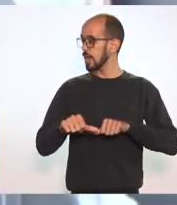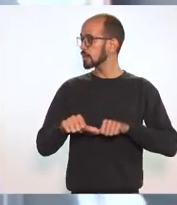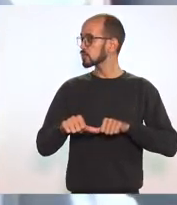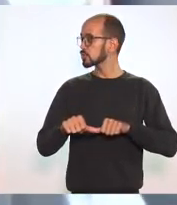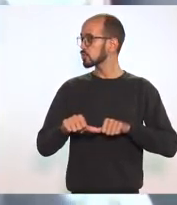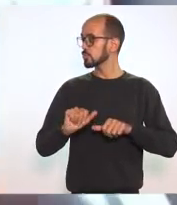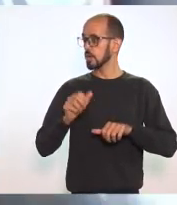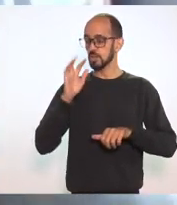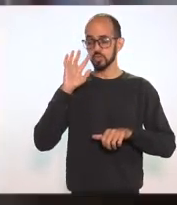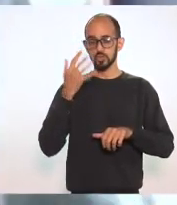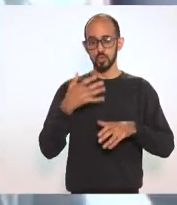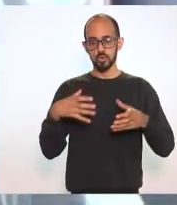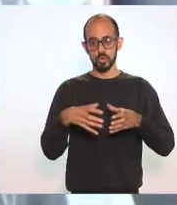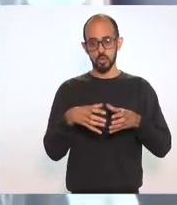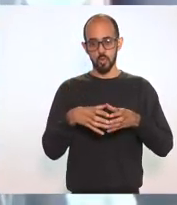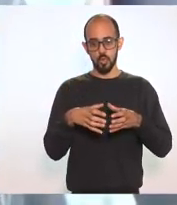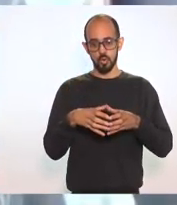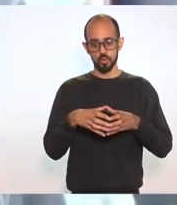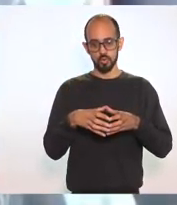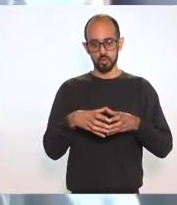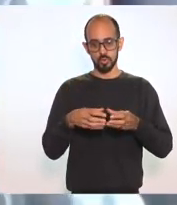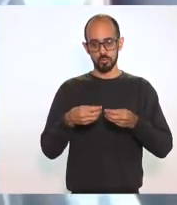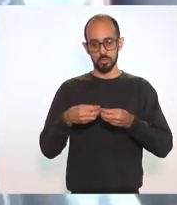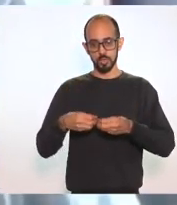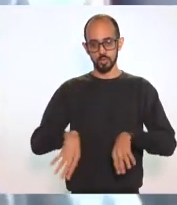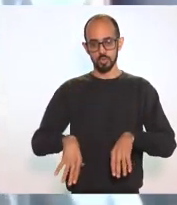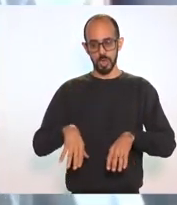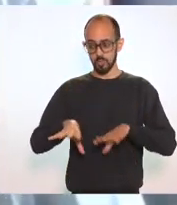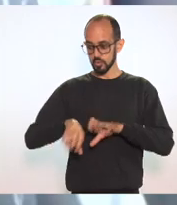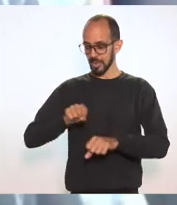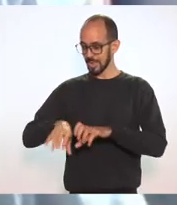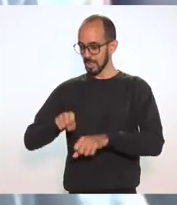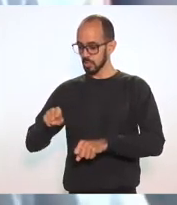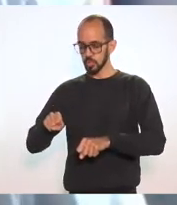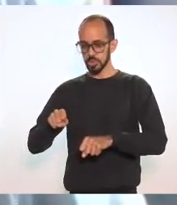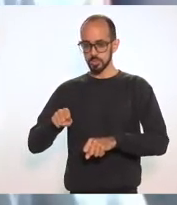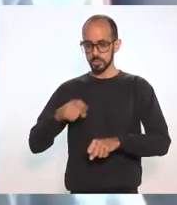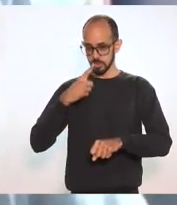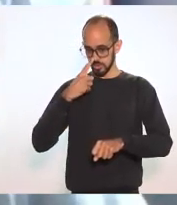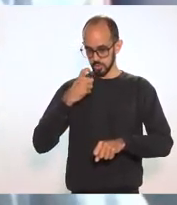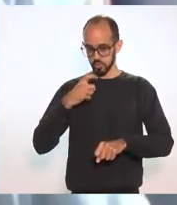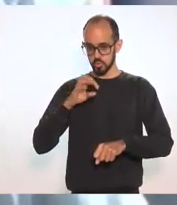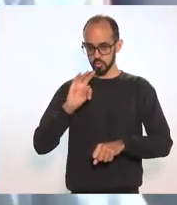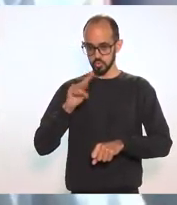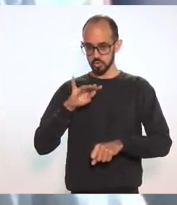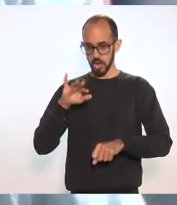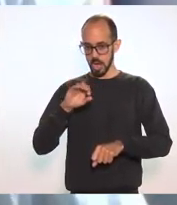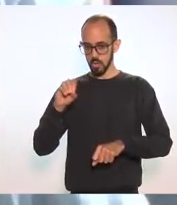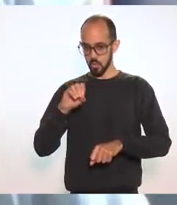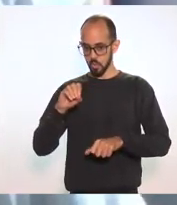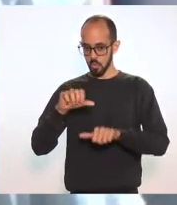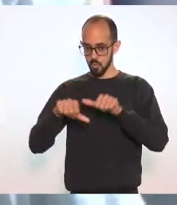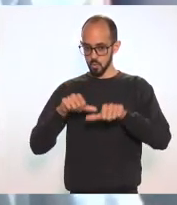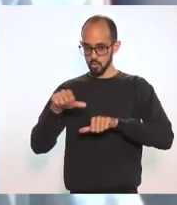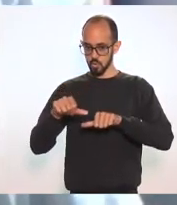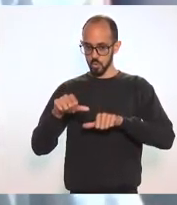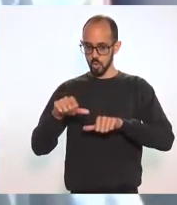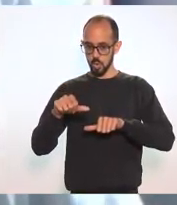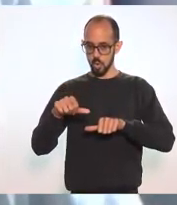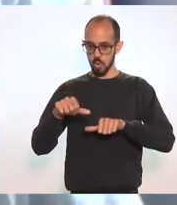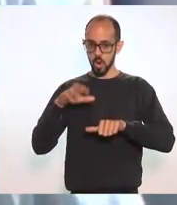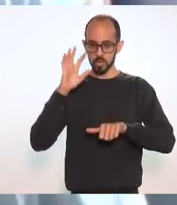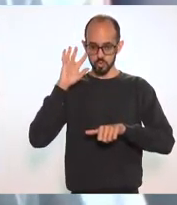conjunta da CEA e do INEA que prejudicava os catadores. O Tiago Pampolha foi sensível, mudou a resolução e, portanto,